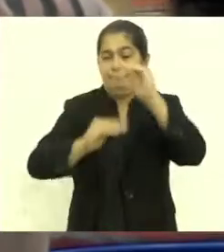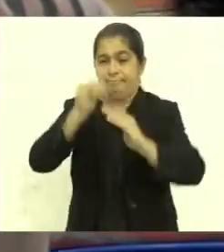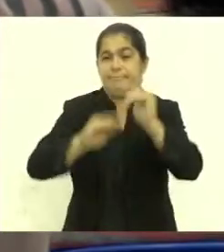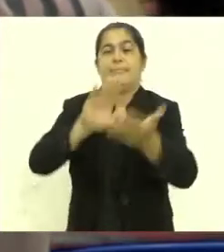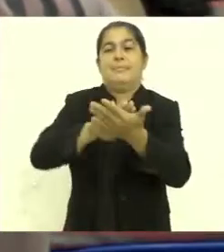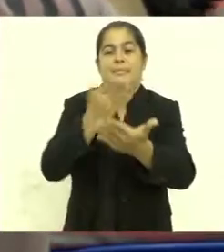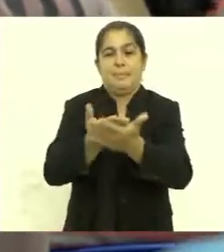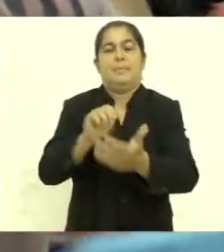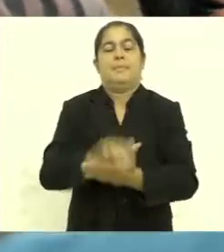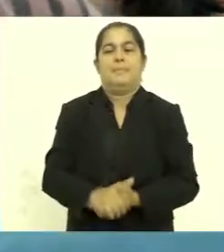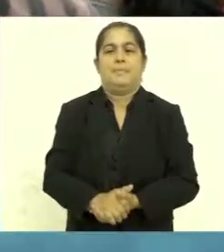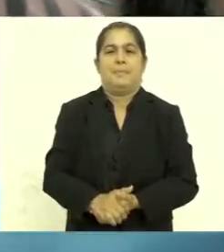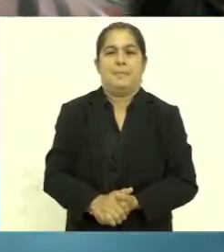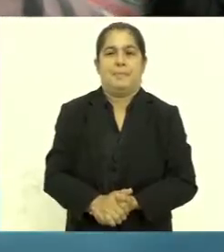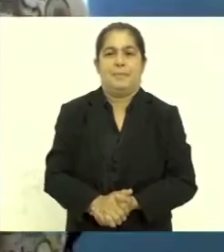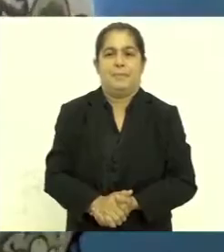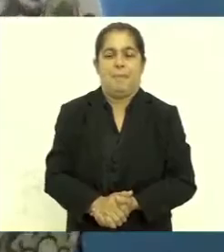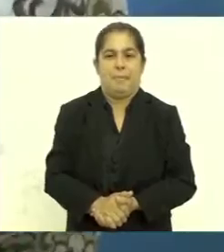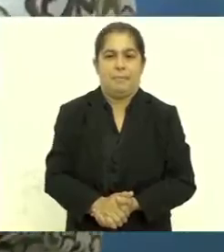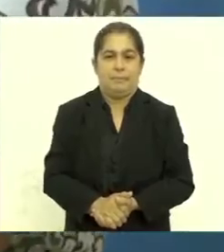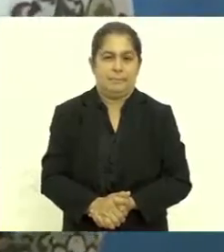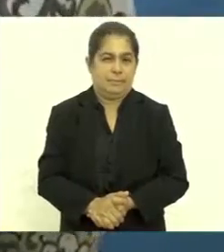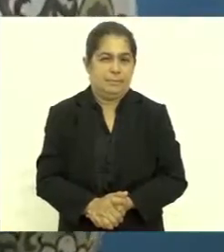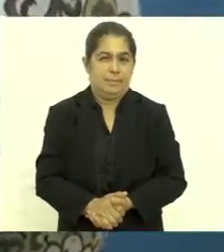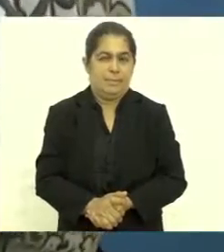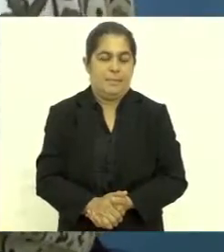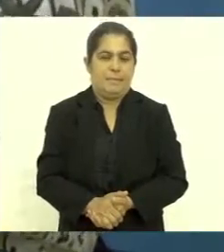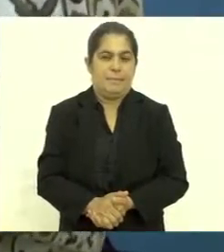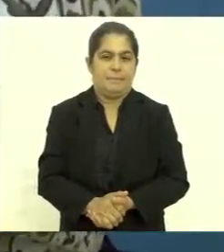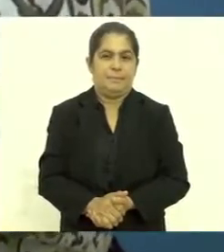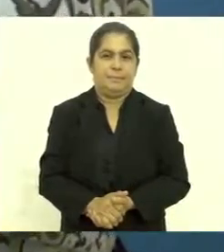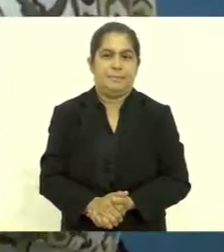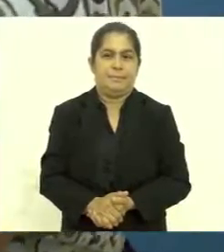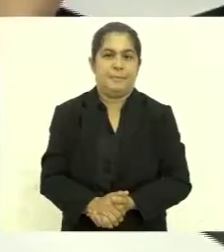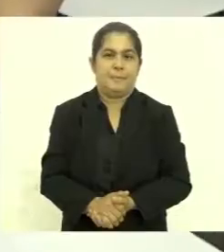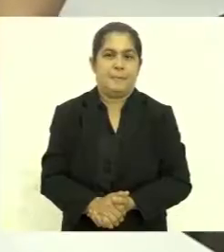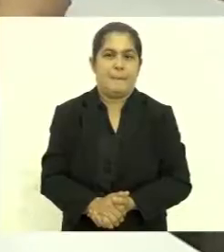e intérprete da língua brasileira de sinais.